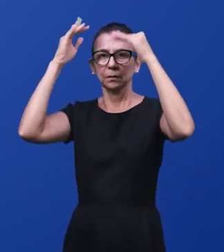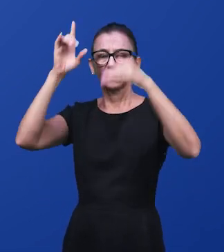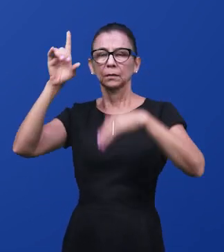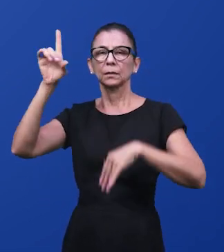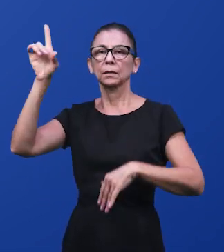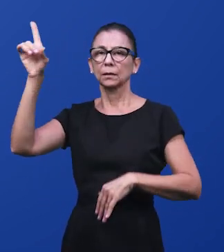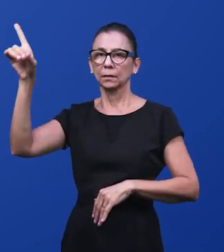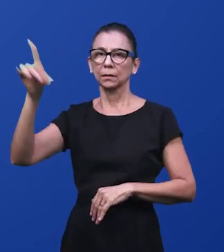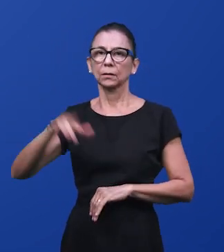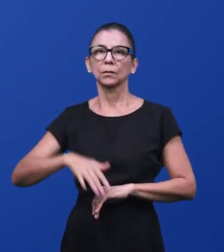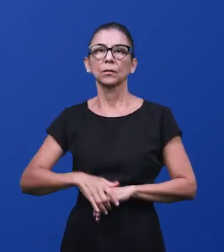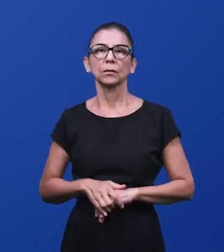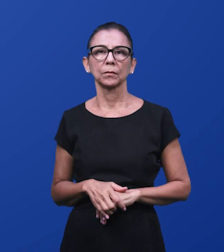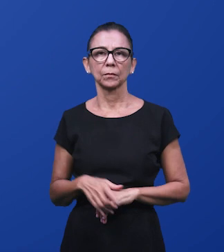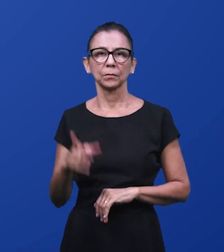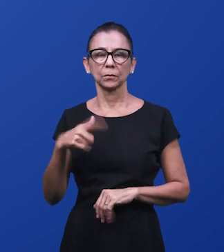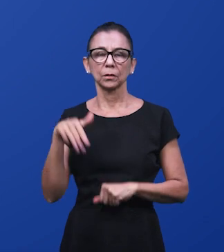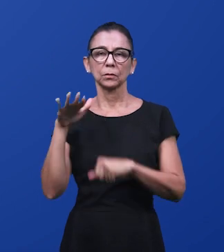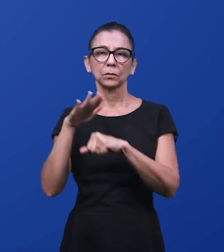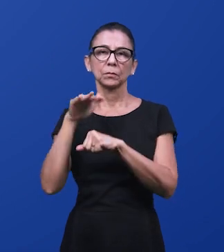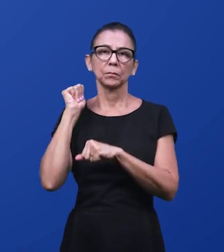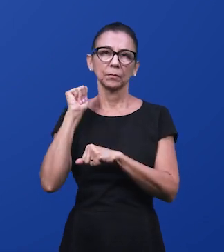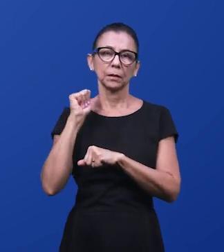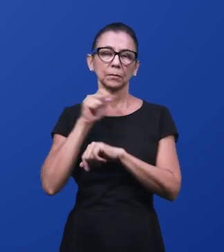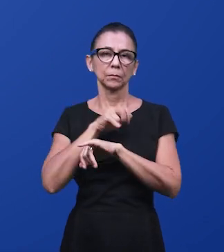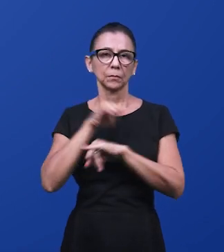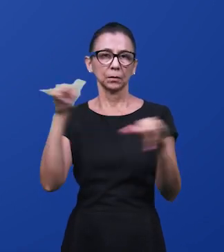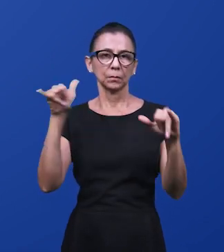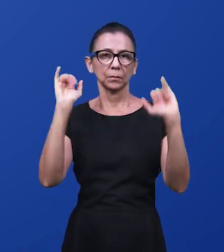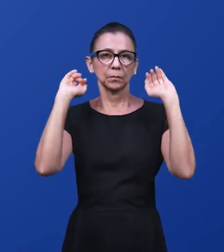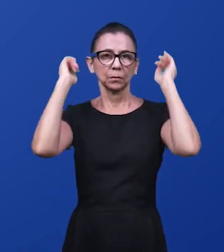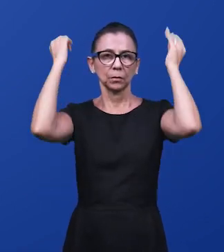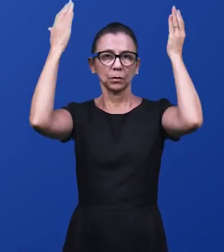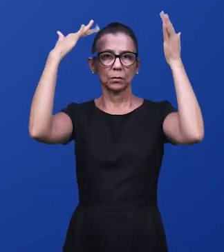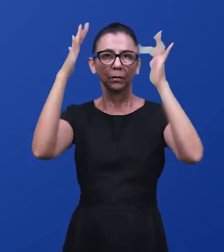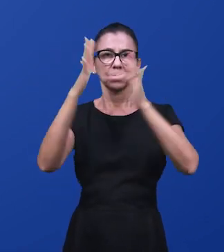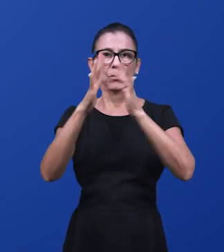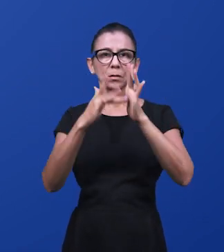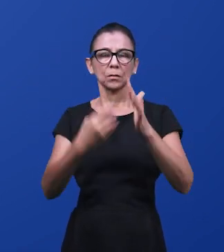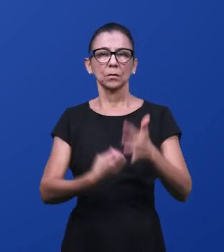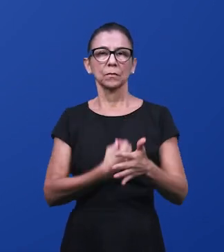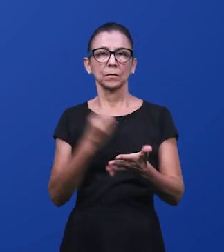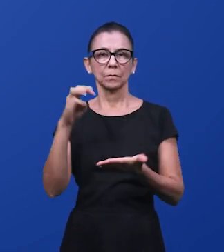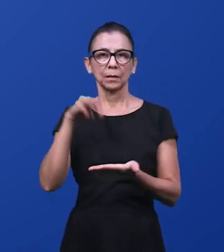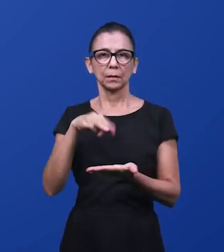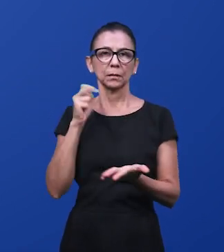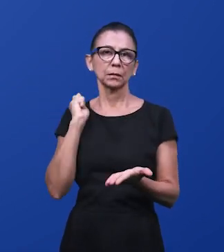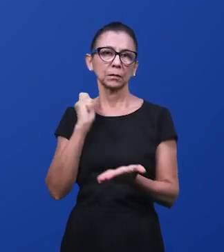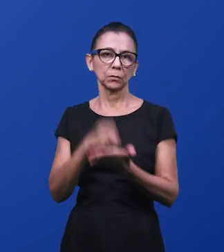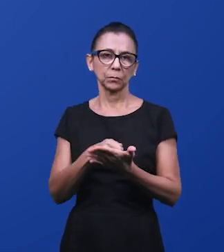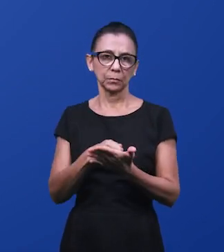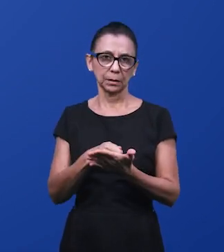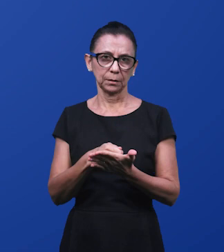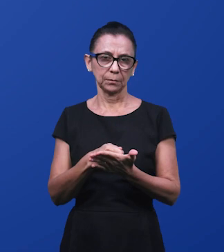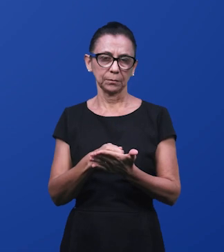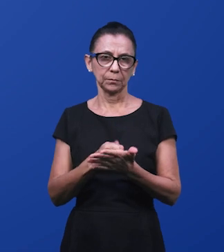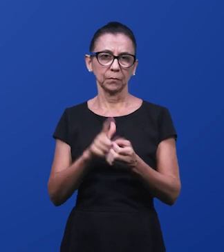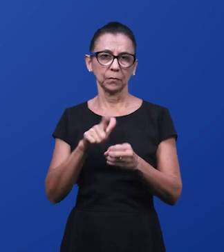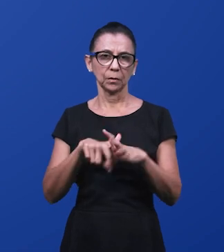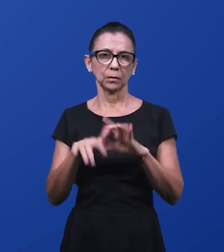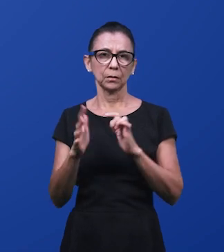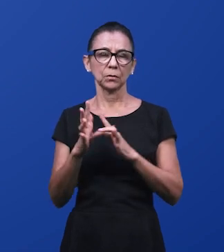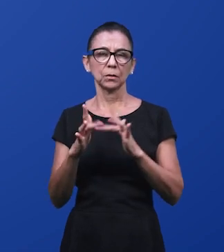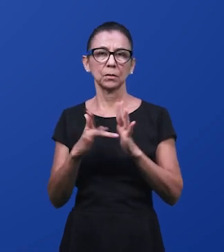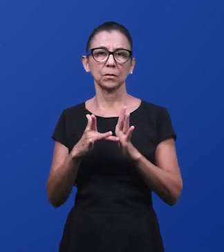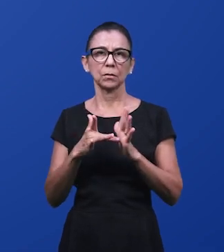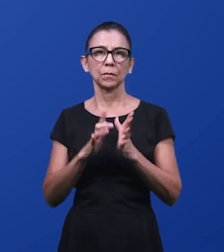para proclamar que o rei vive, que Maranata vai se cumprir. O texto de referência está